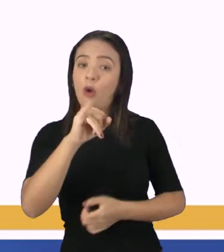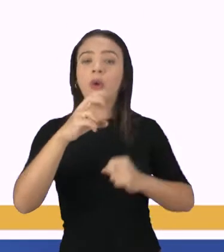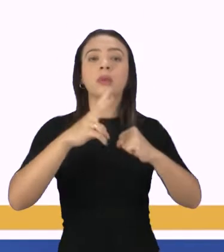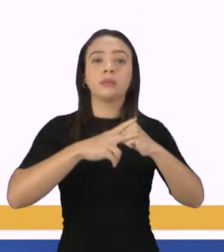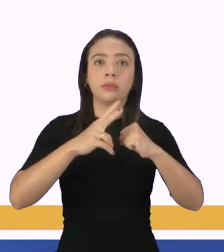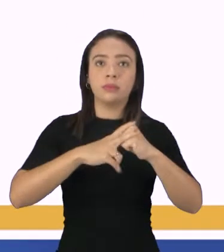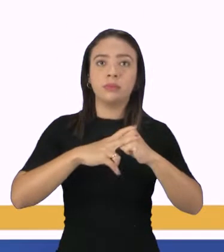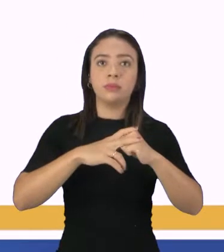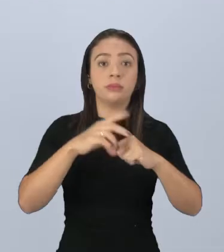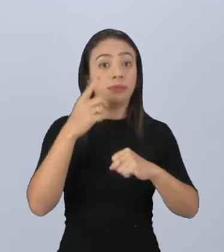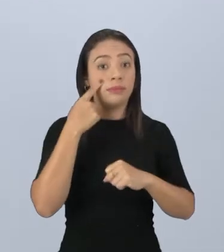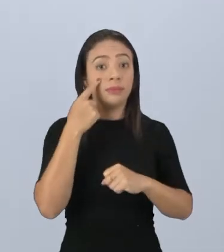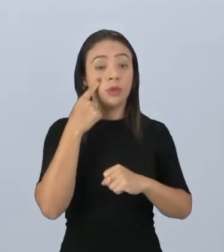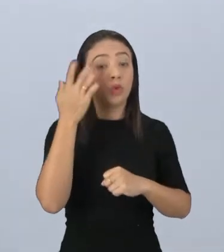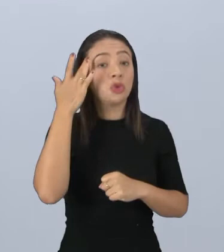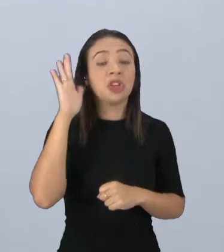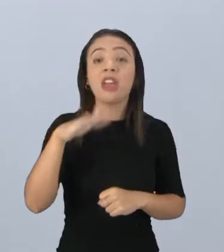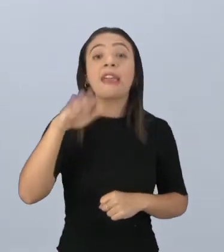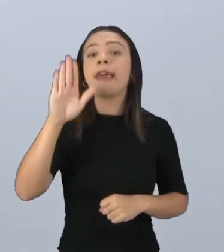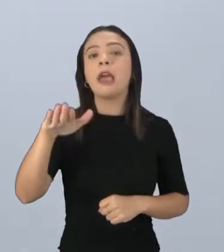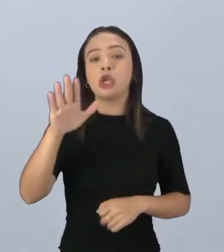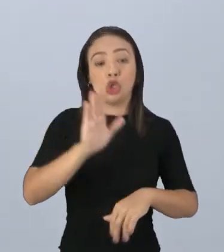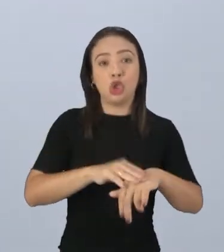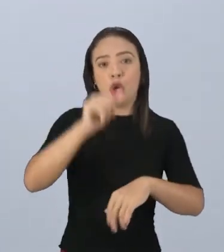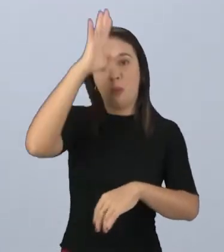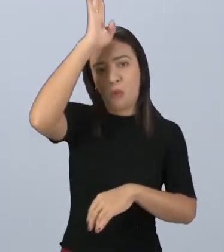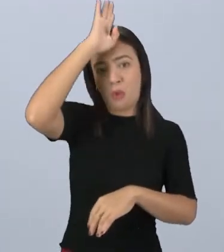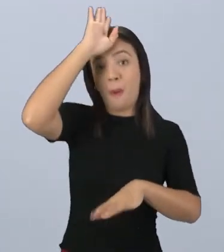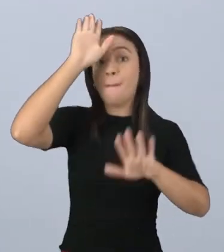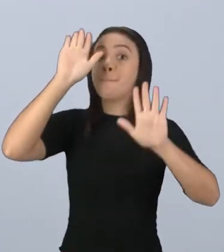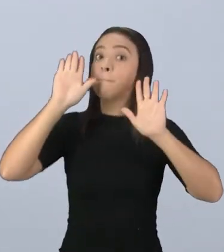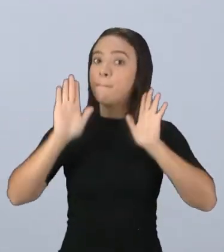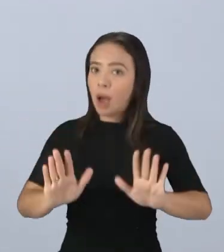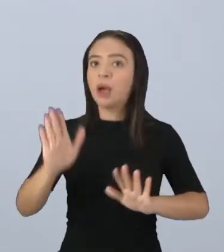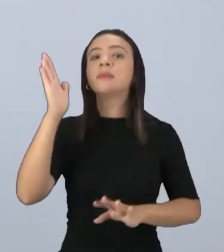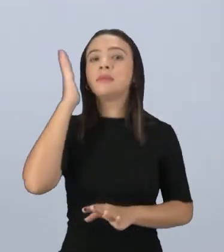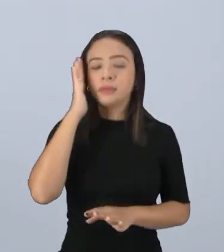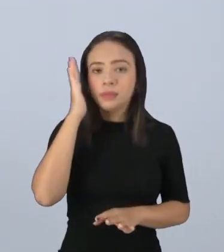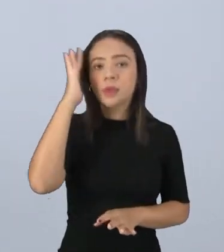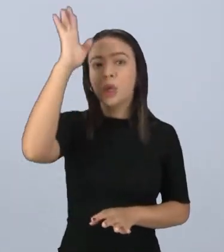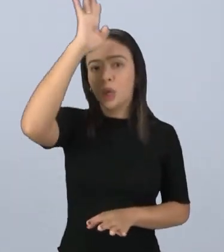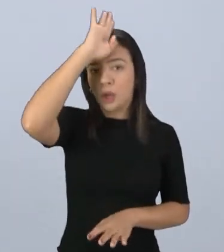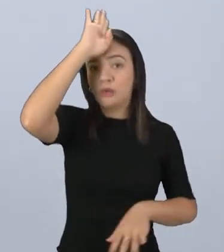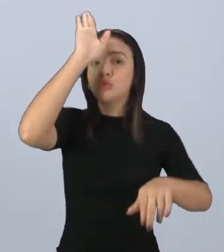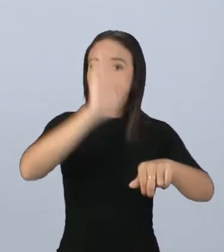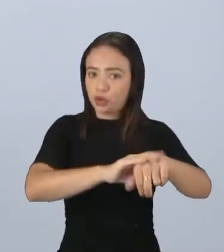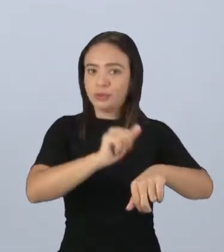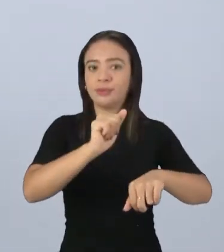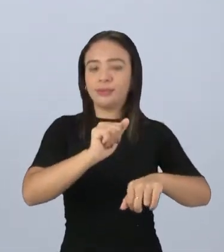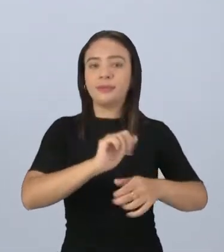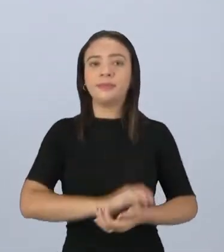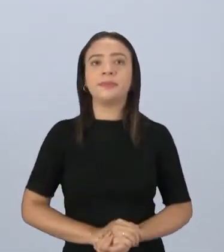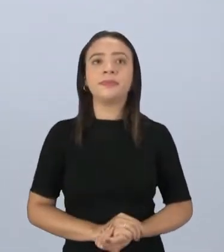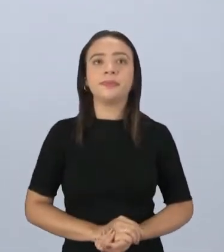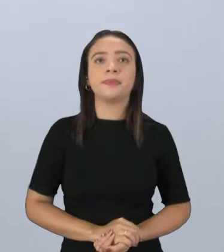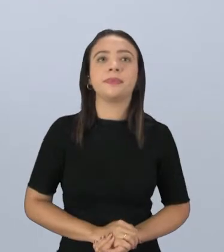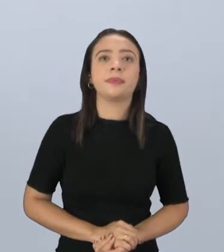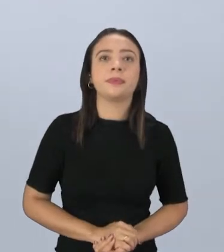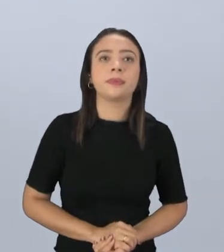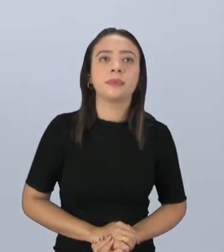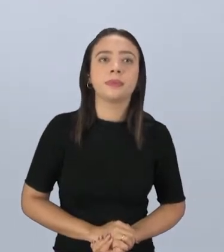acionado. Bom, não se sabe quem acionou. Sabe-se que o Corpo de Bombeiros foi acionado. Vejamos